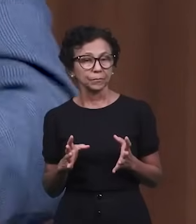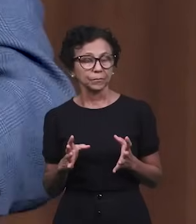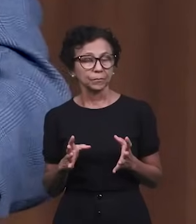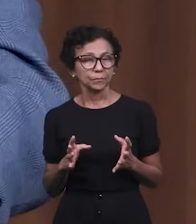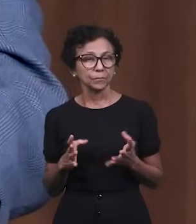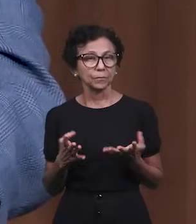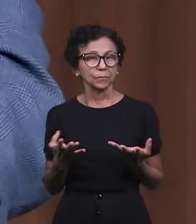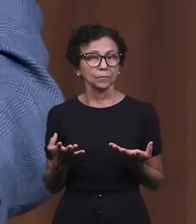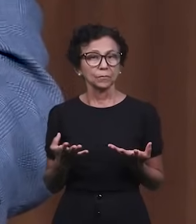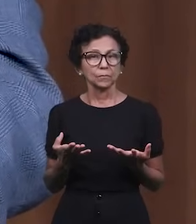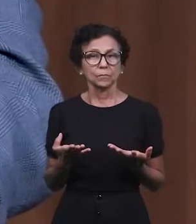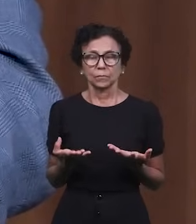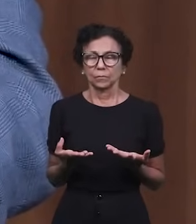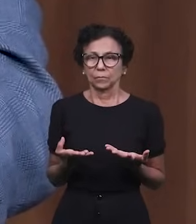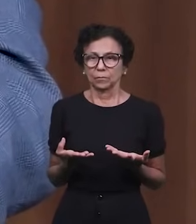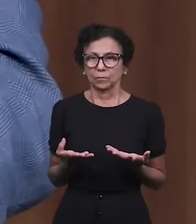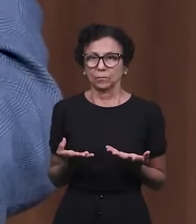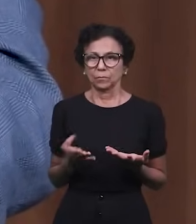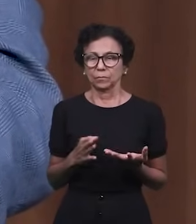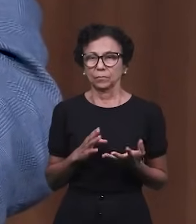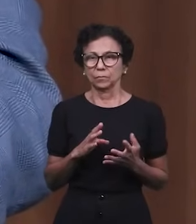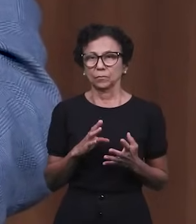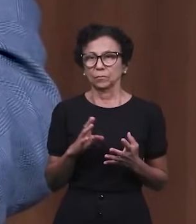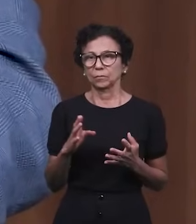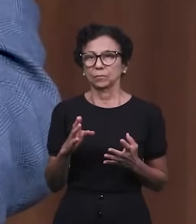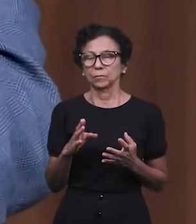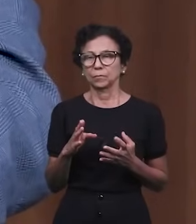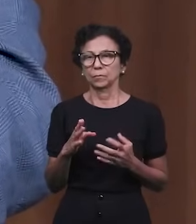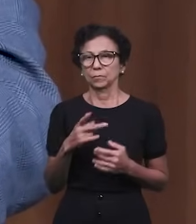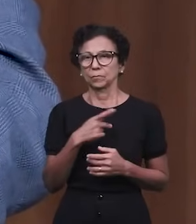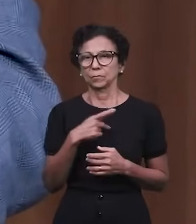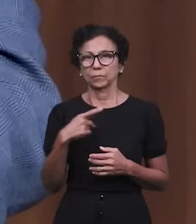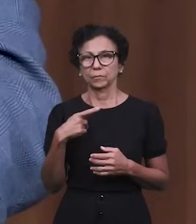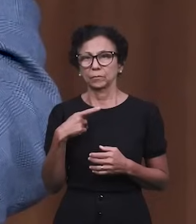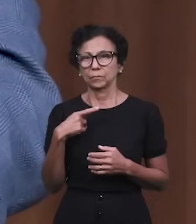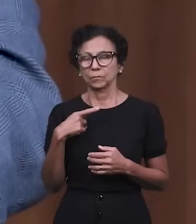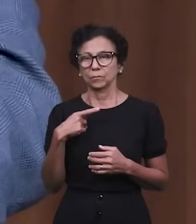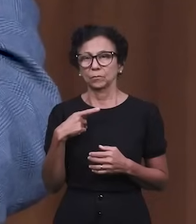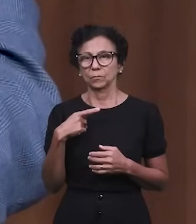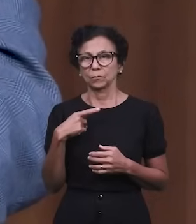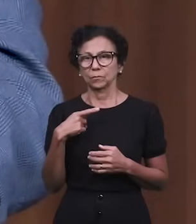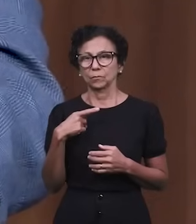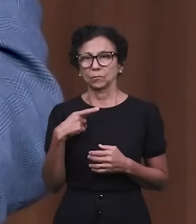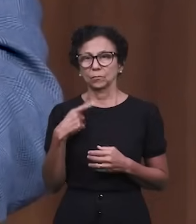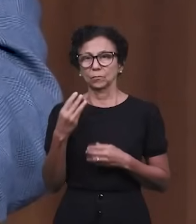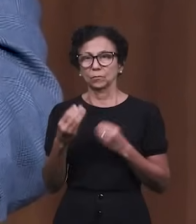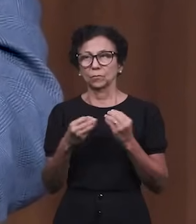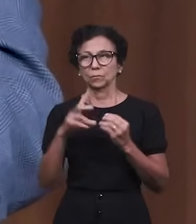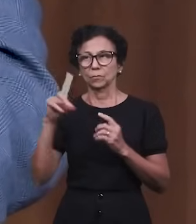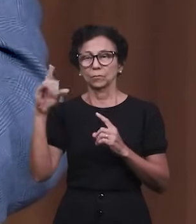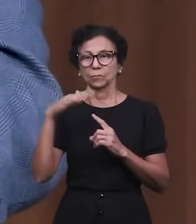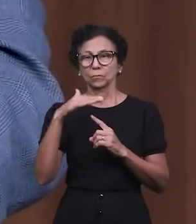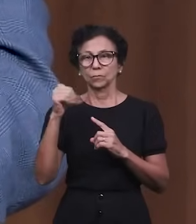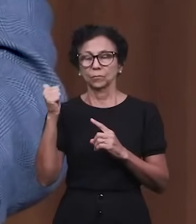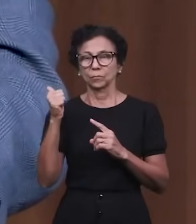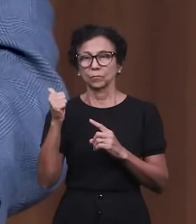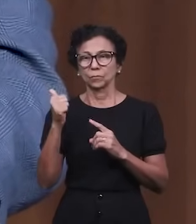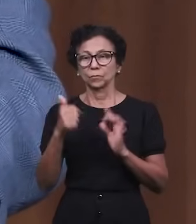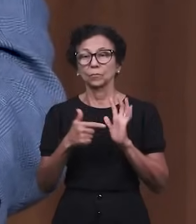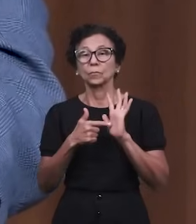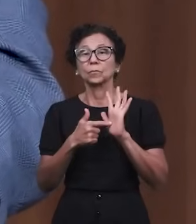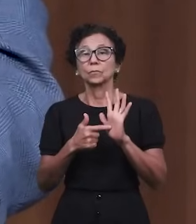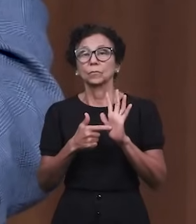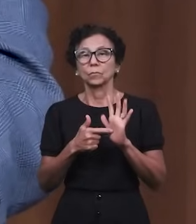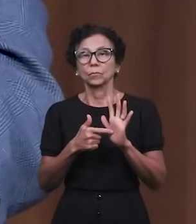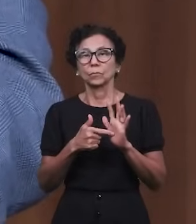foi levantado por um dom espiritual. Entendeu? Amém. Ele é